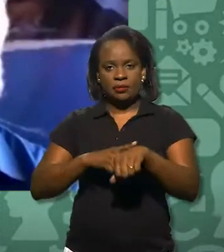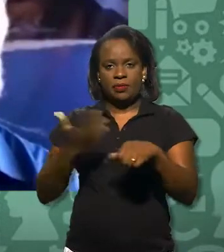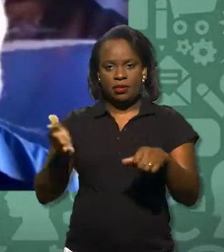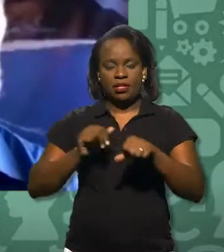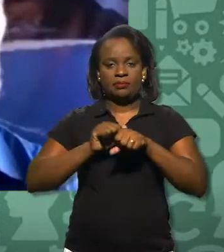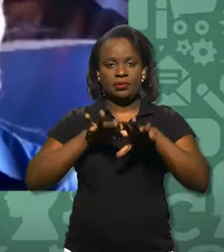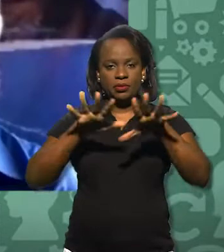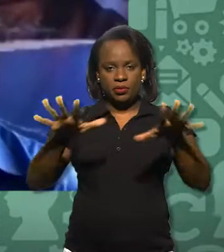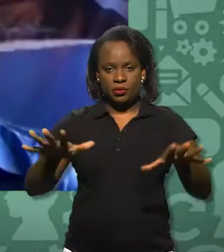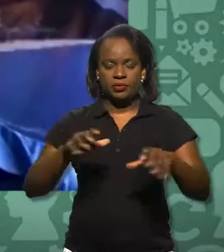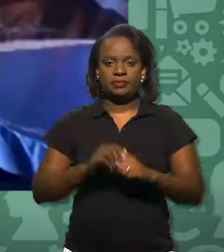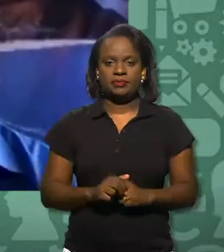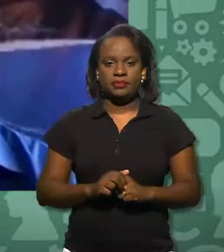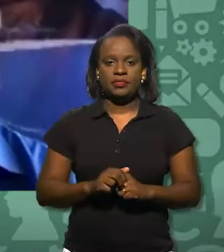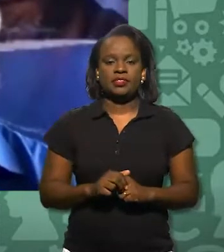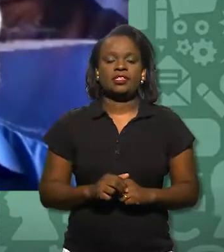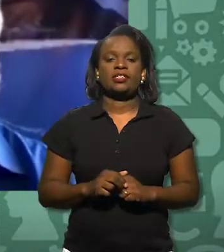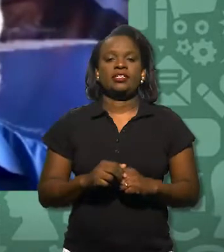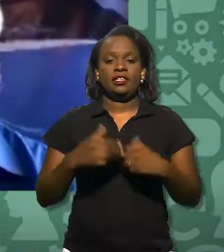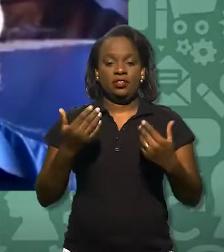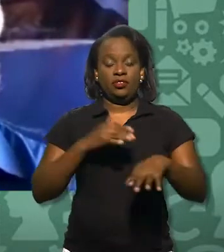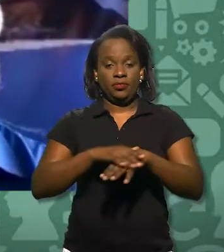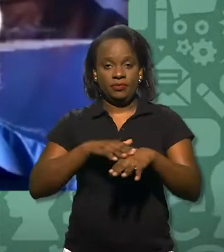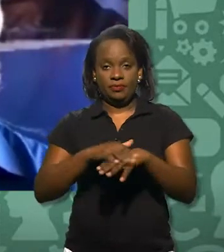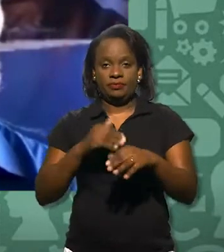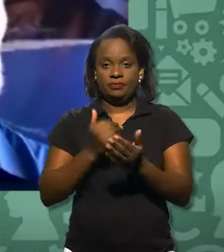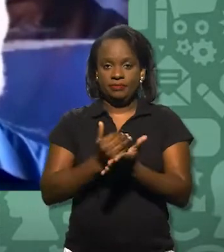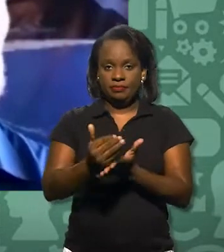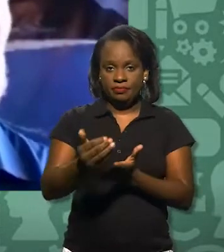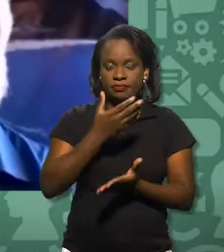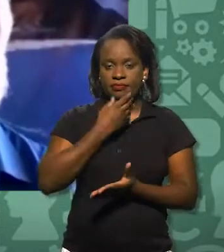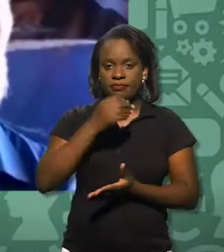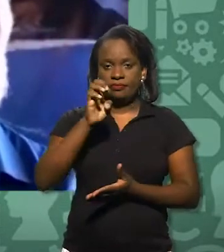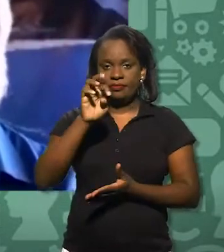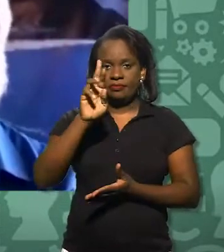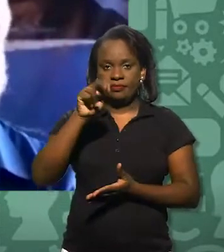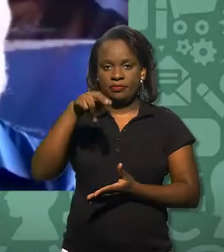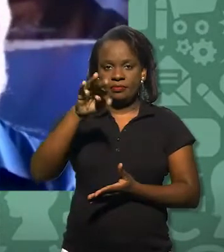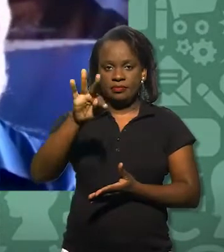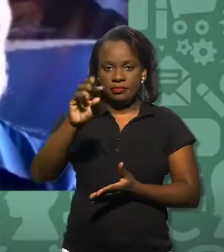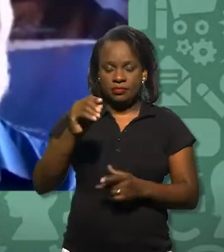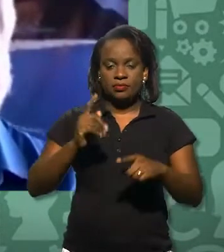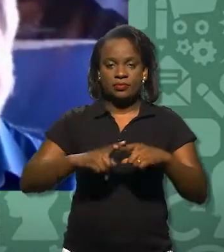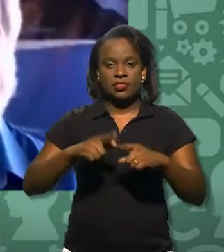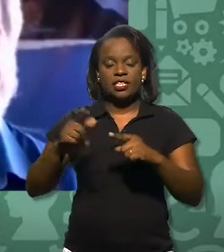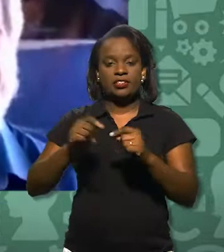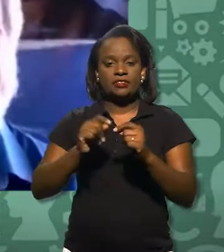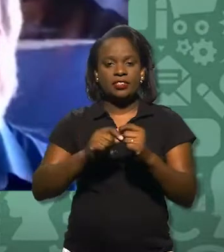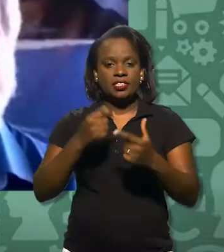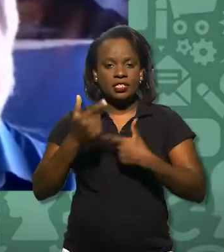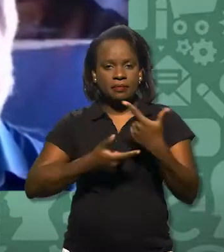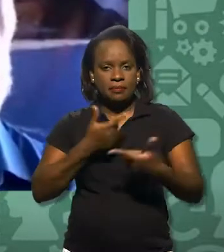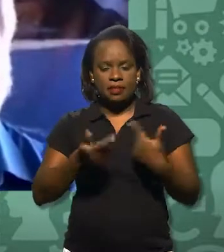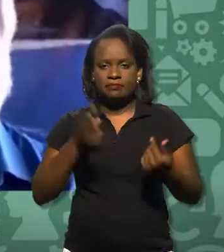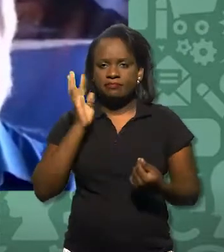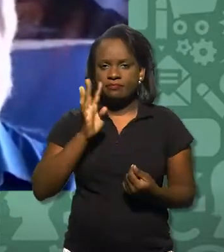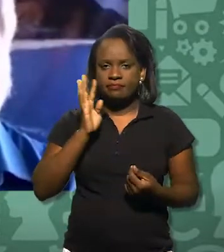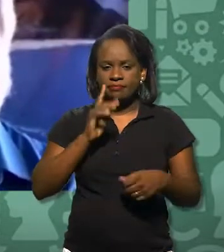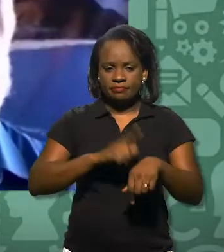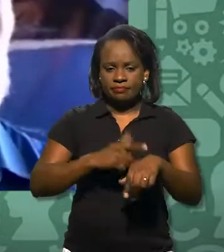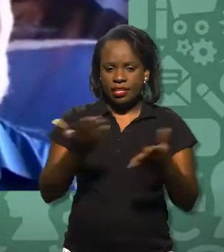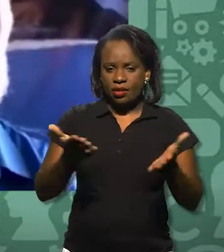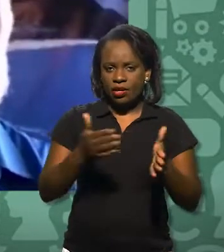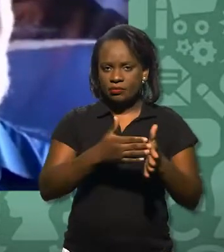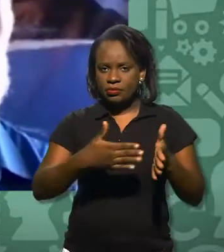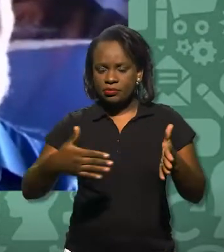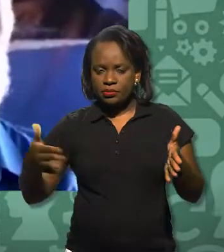período de pandemia. Eu vou começar a nossa conversa com o Ernesto, ambientalista, porque ele fez um trabalho muito bacana